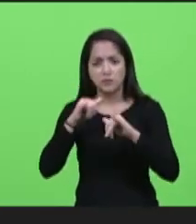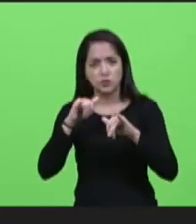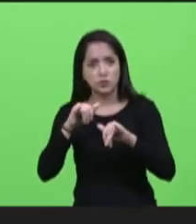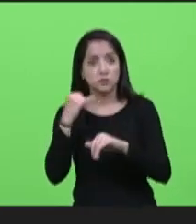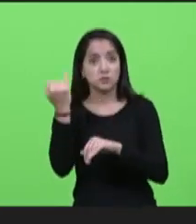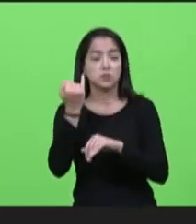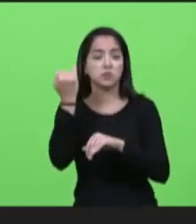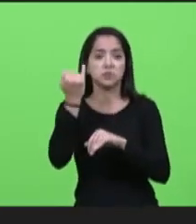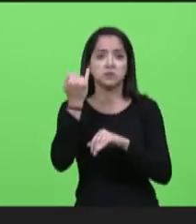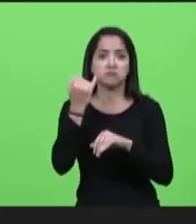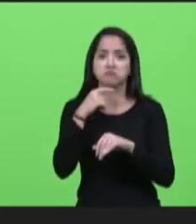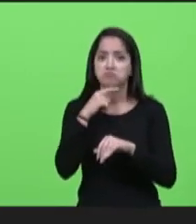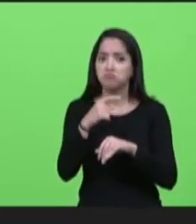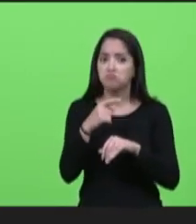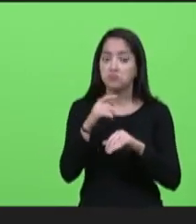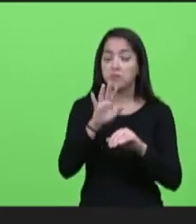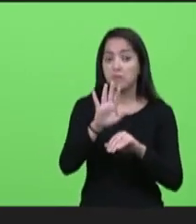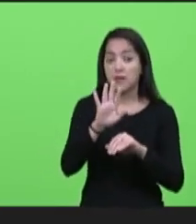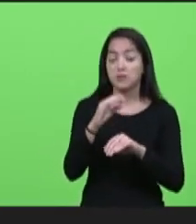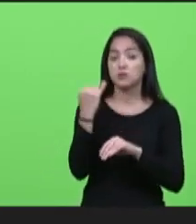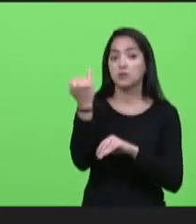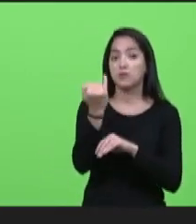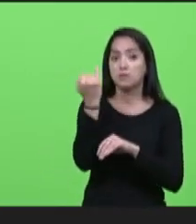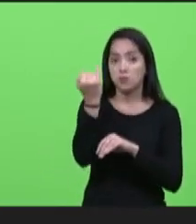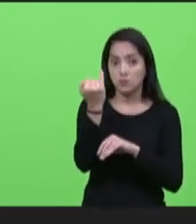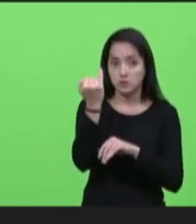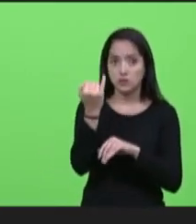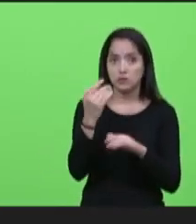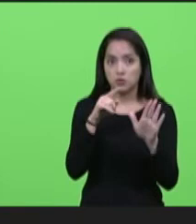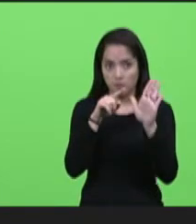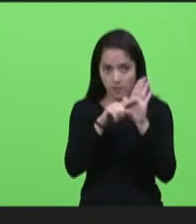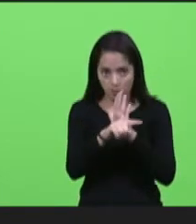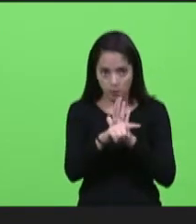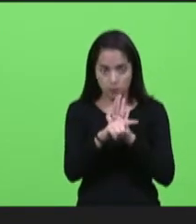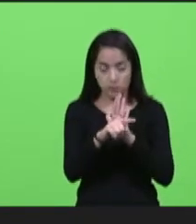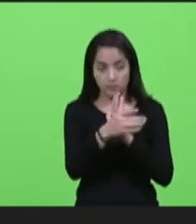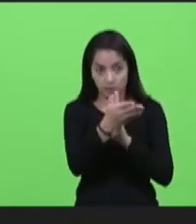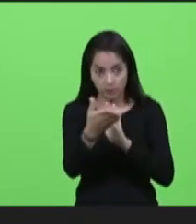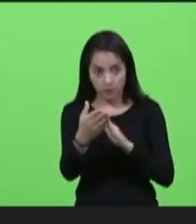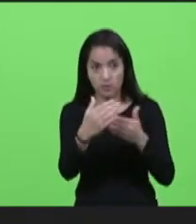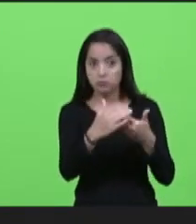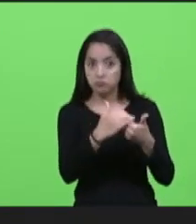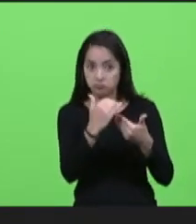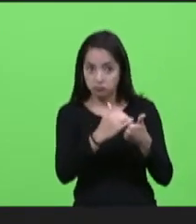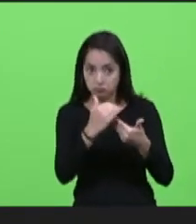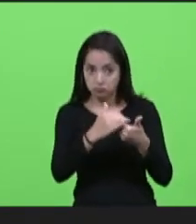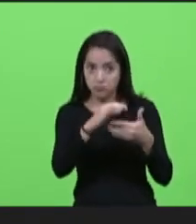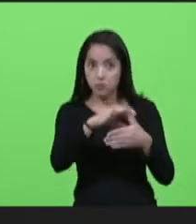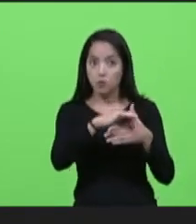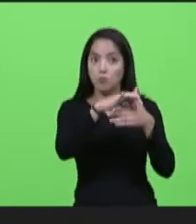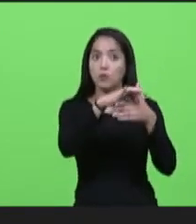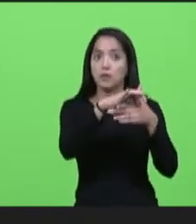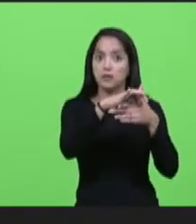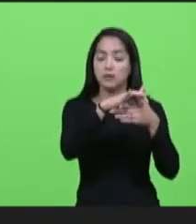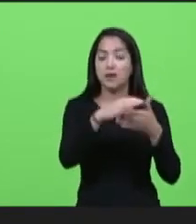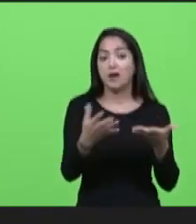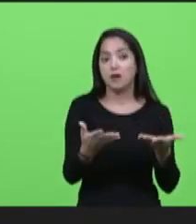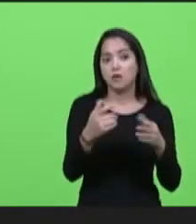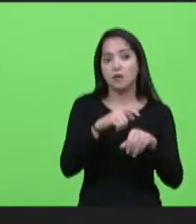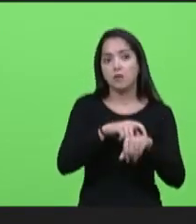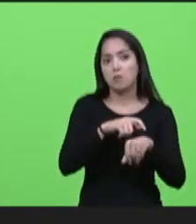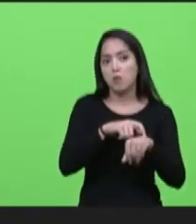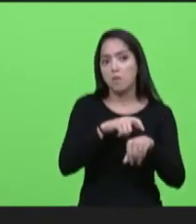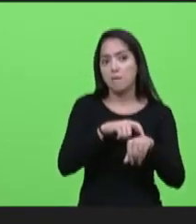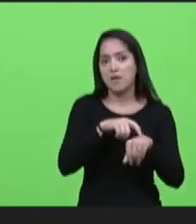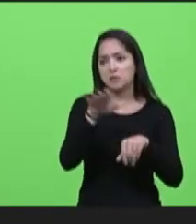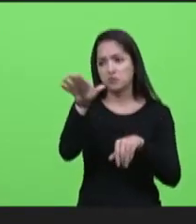isso, era importante, eu consulto Vossa Excelência, até para que nos aconselhe, como nosso líder, se não é o momento da gente fazer convocar